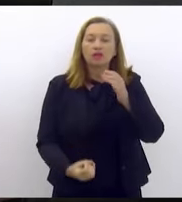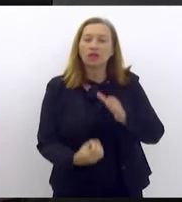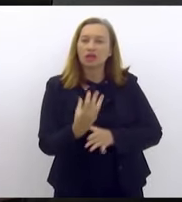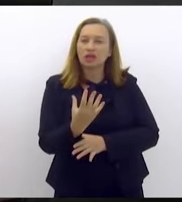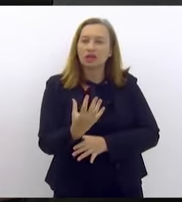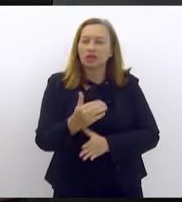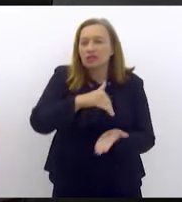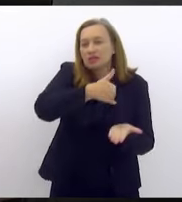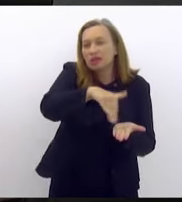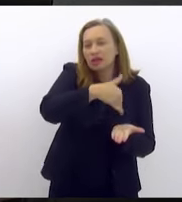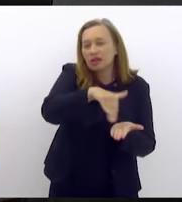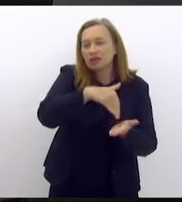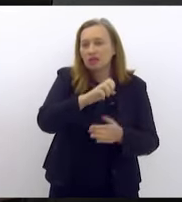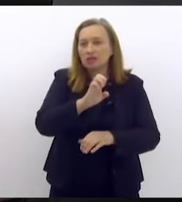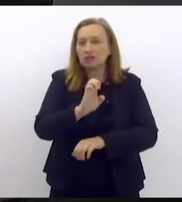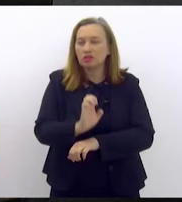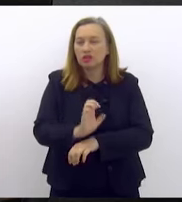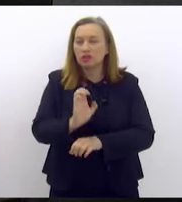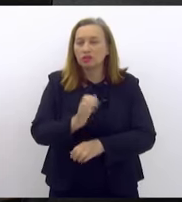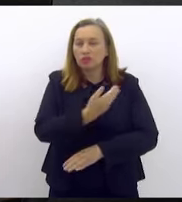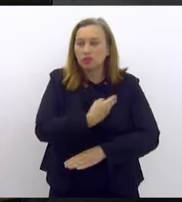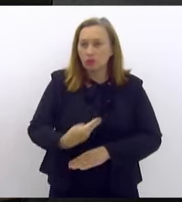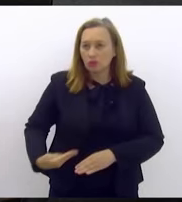da Secretaria de Estado de Governo,